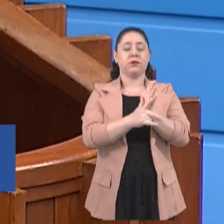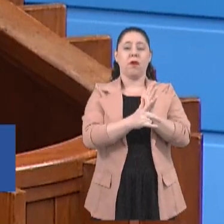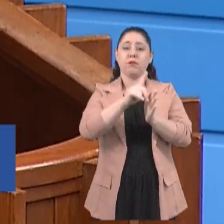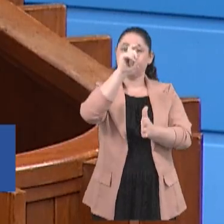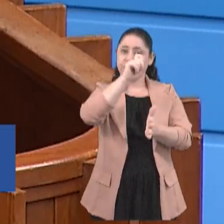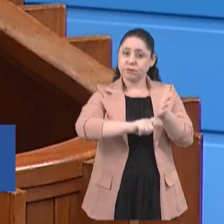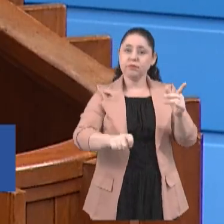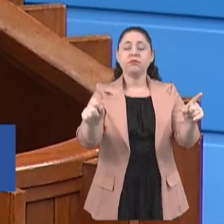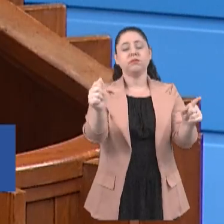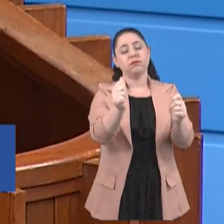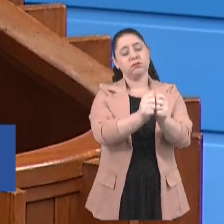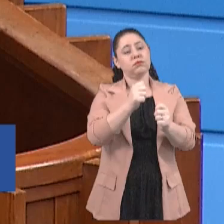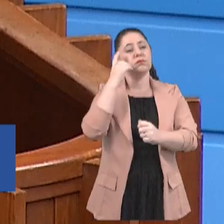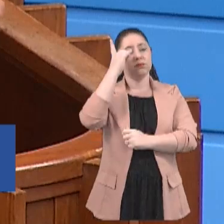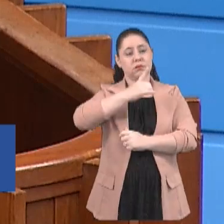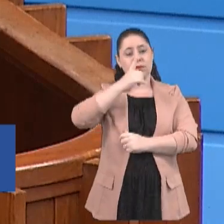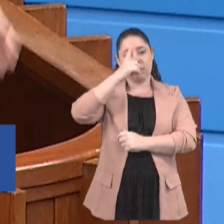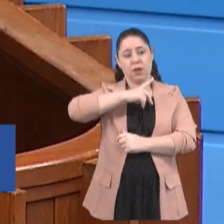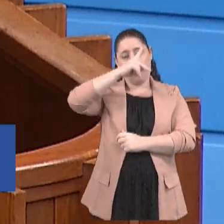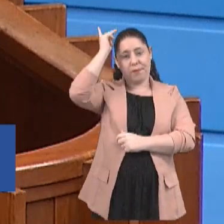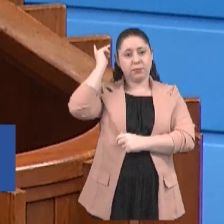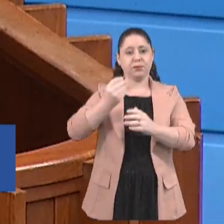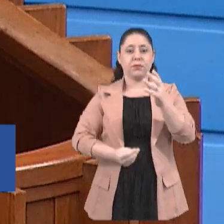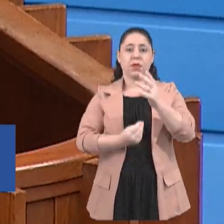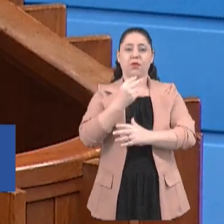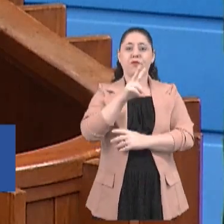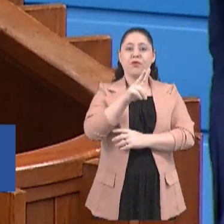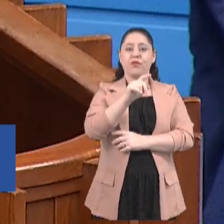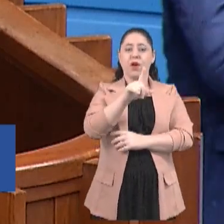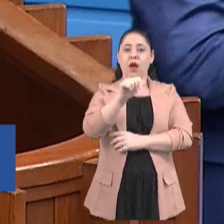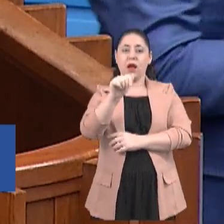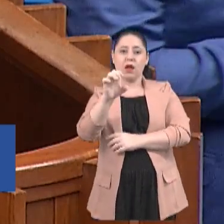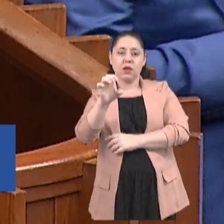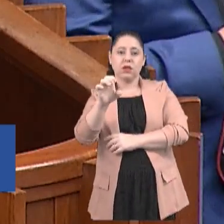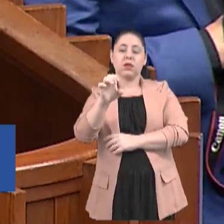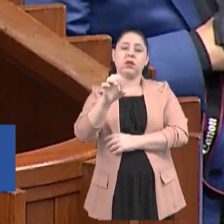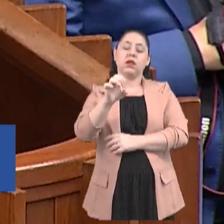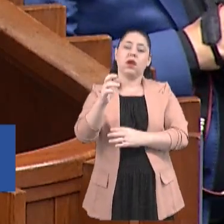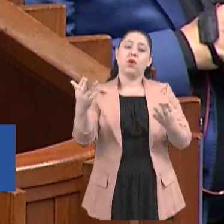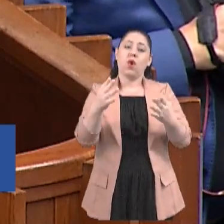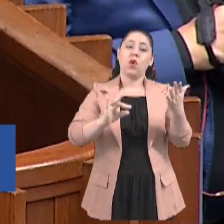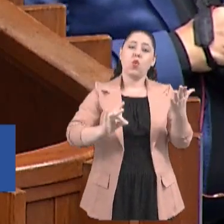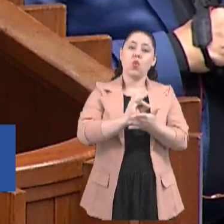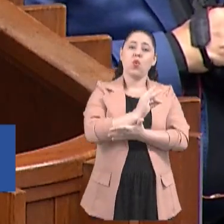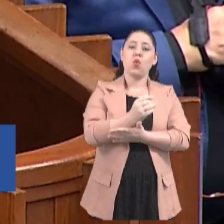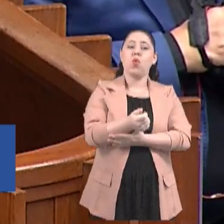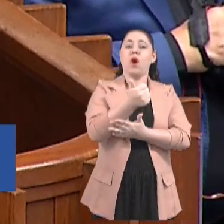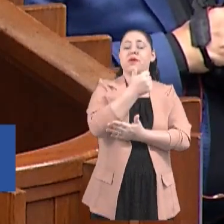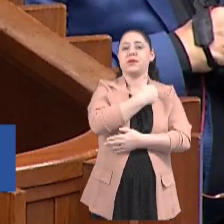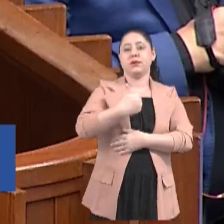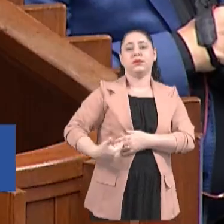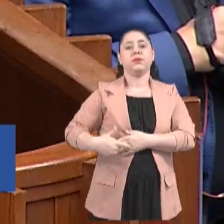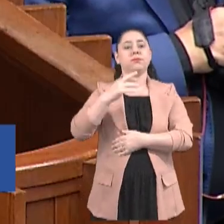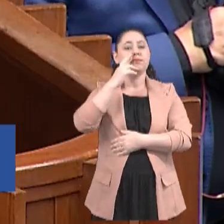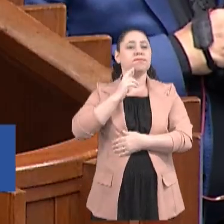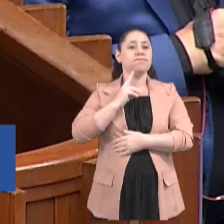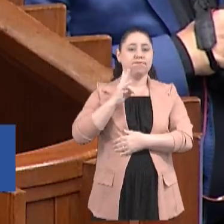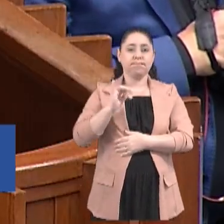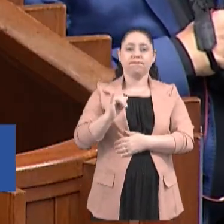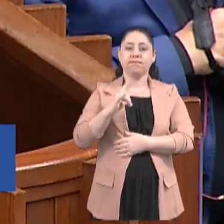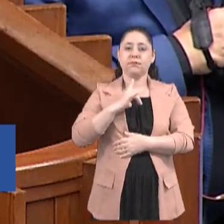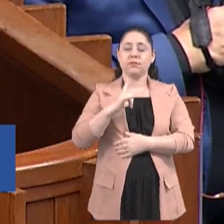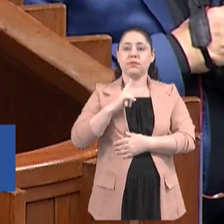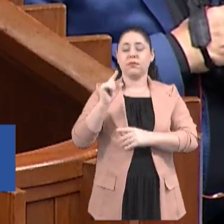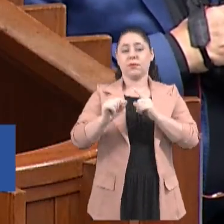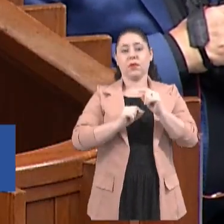assinado em conjunto com o deputado Paulo Correia, criando o Vale da Celulose, que está pronto para ser sancionado pelo governador Eduardo Riedel,